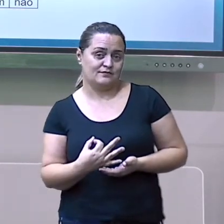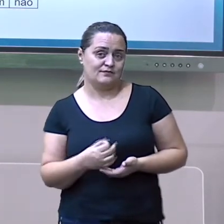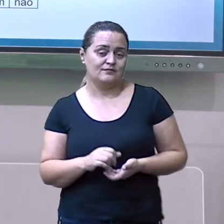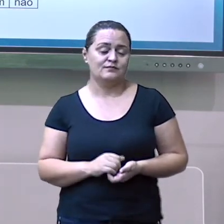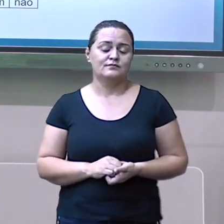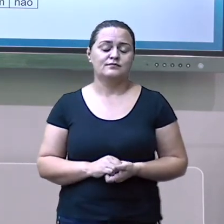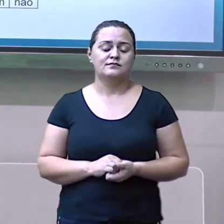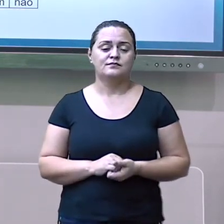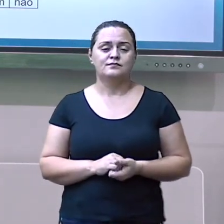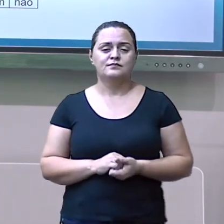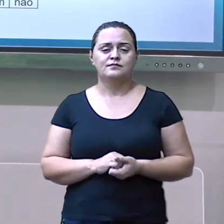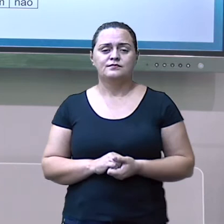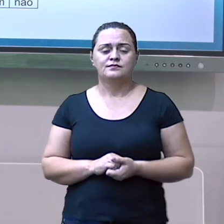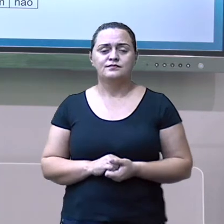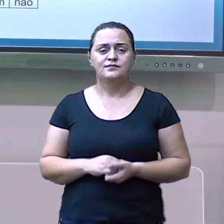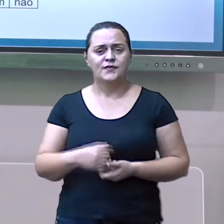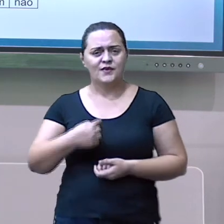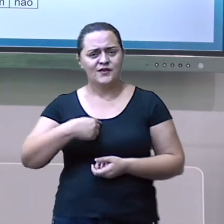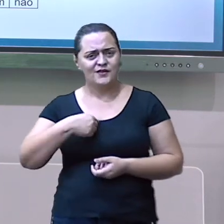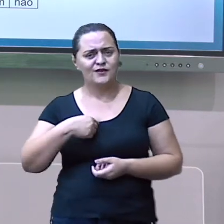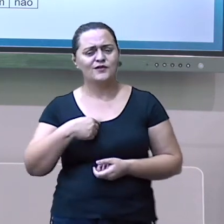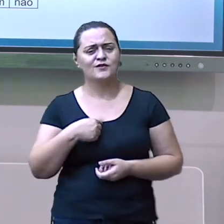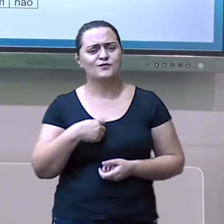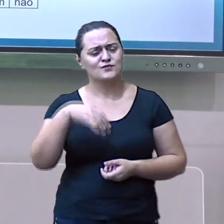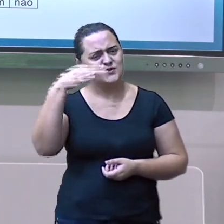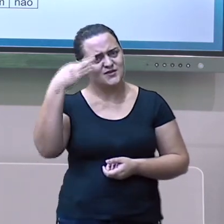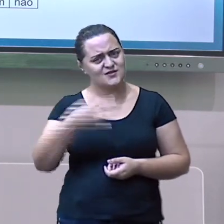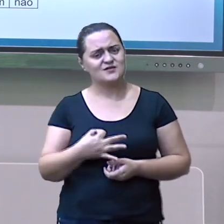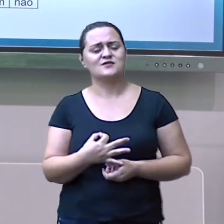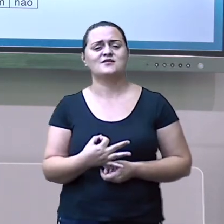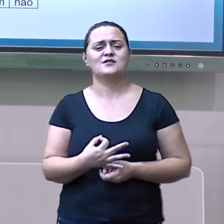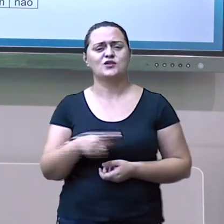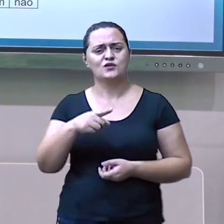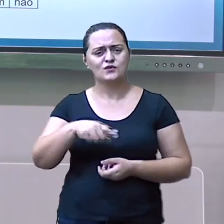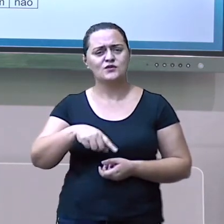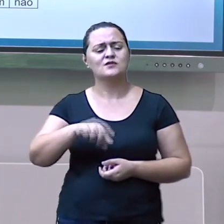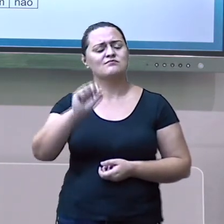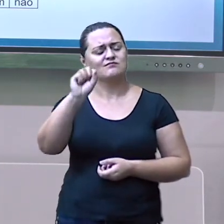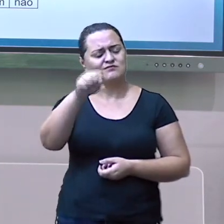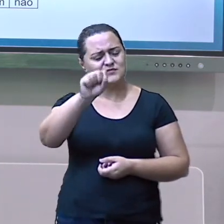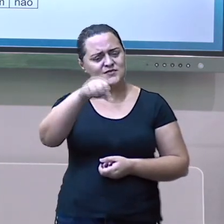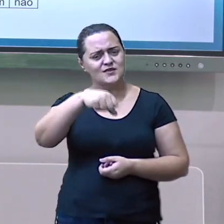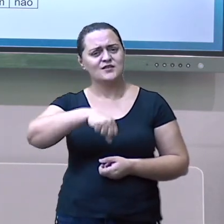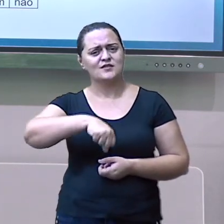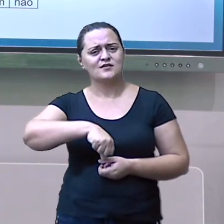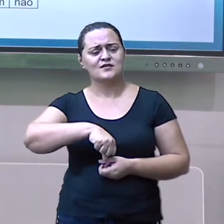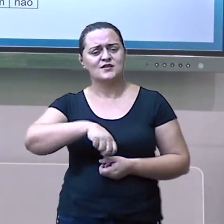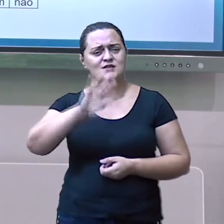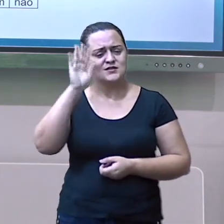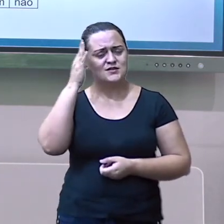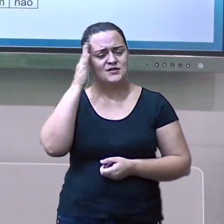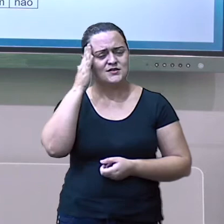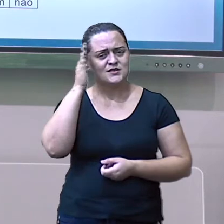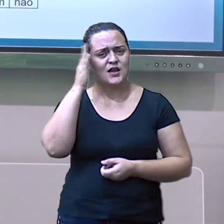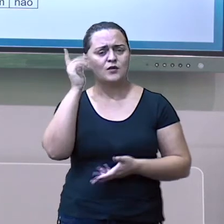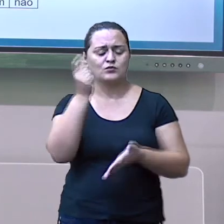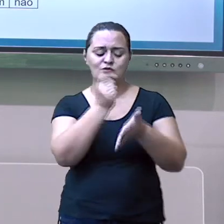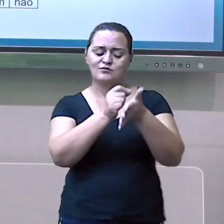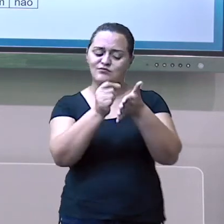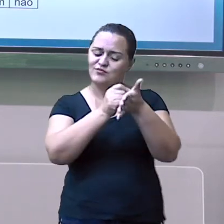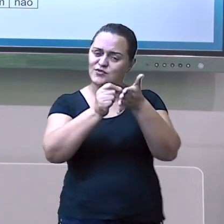correto. E eu aposto que sim. Vocês têm um potencial